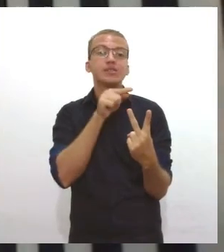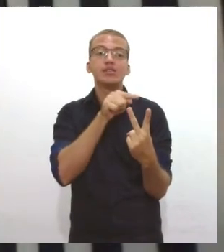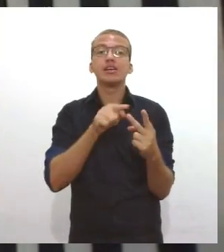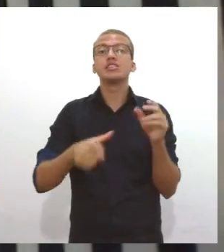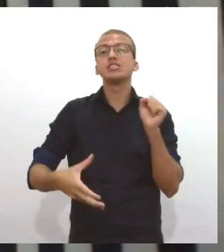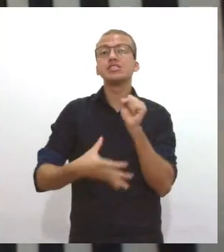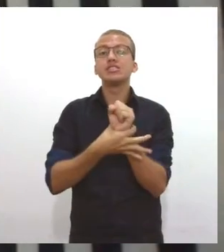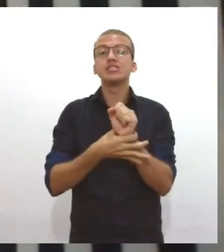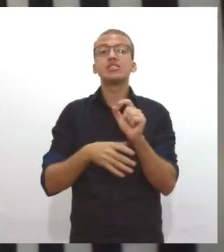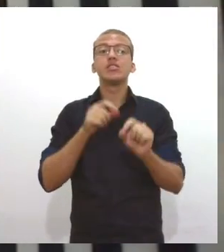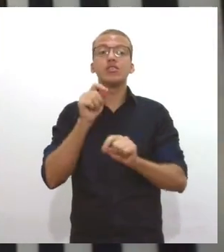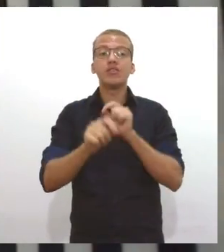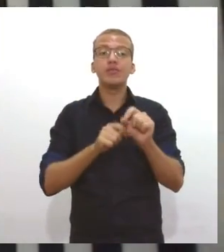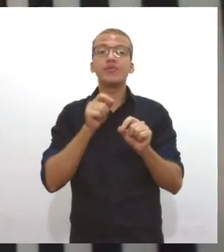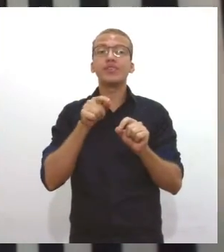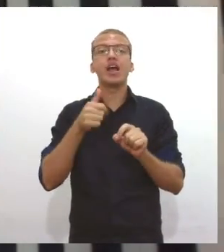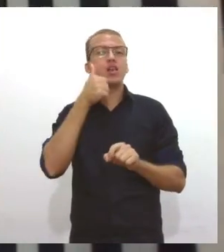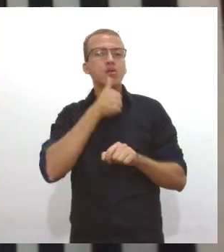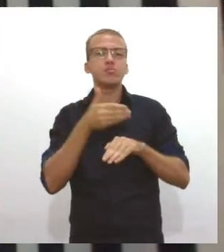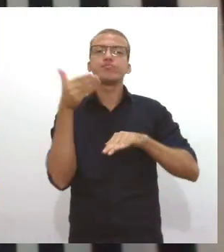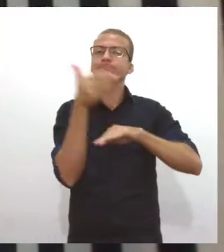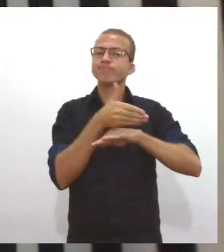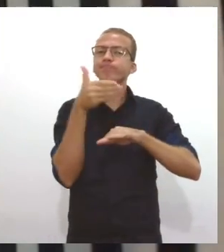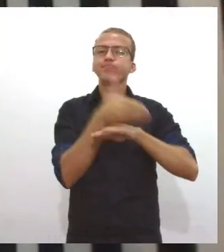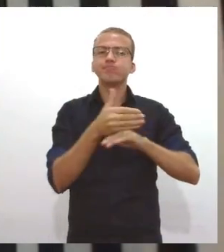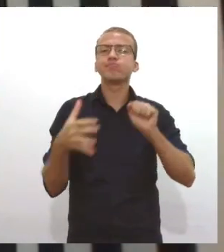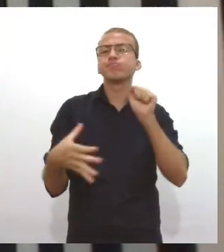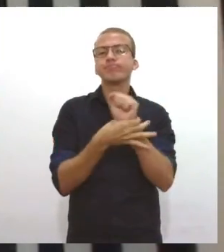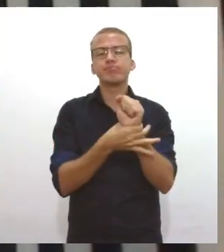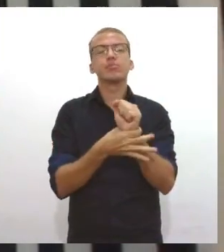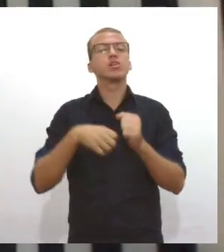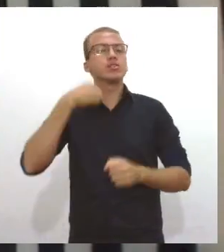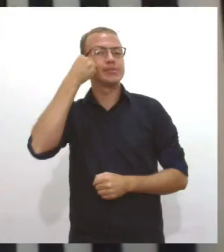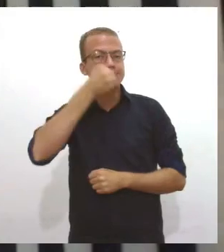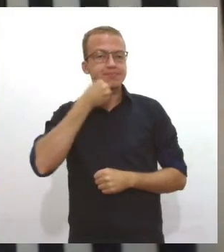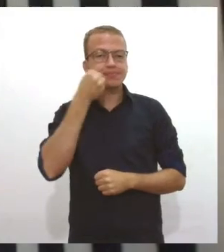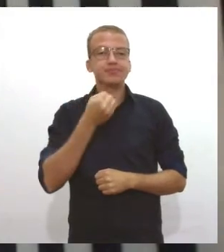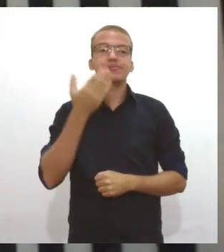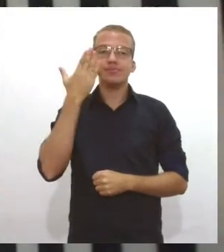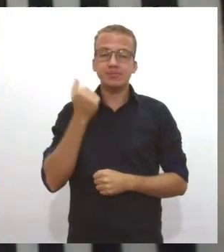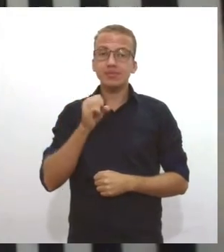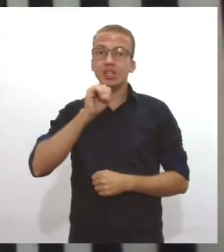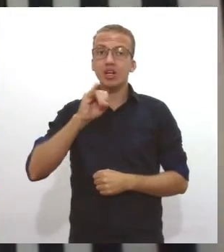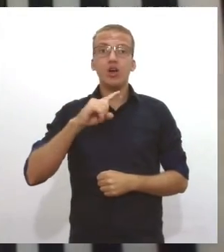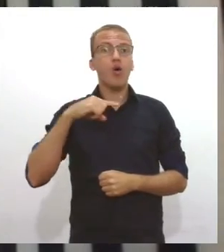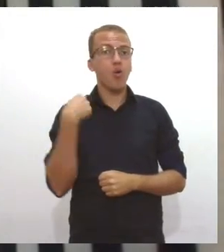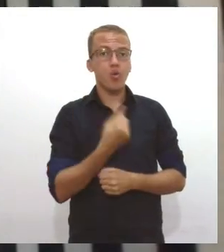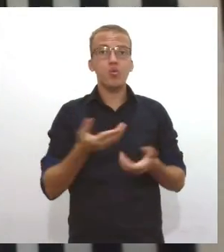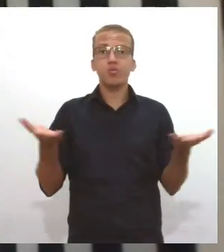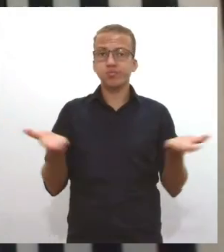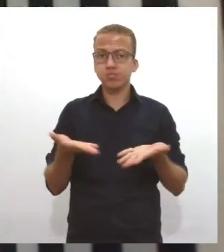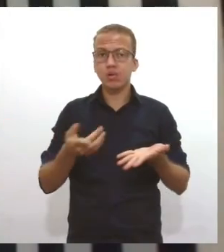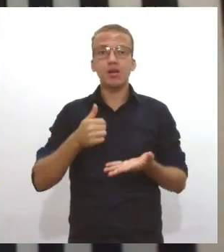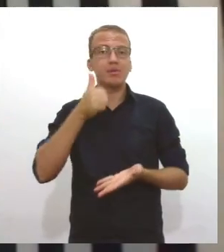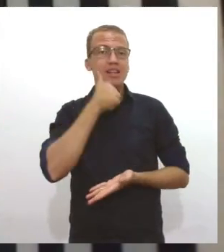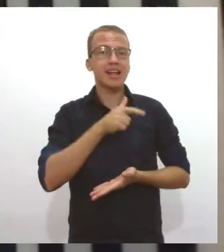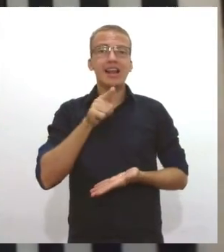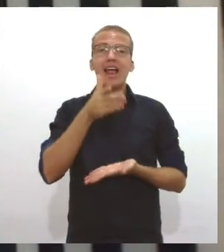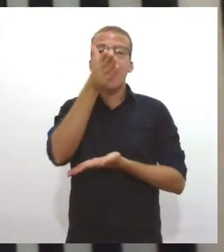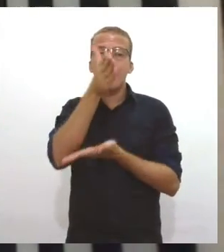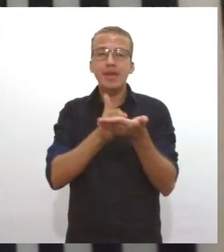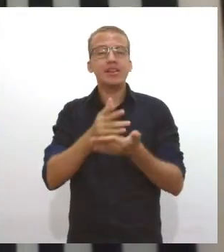garantir aí a paridade de participação eu compreendo se nós somos metade da população brasileira é é